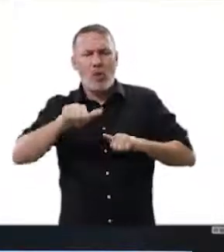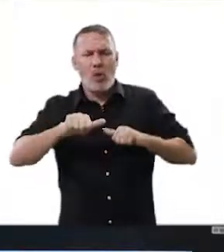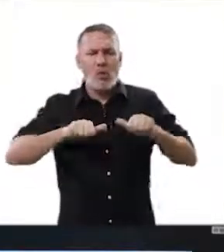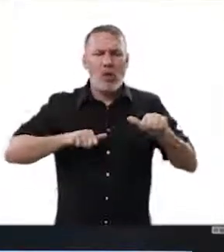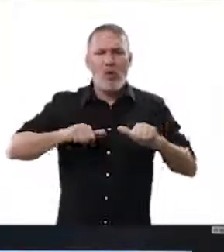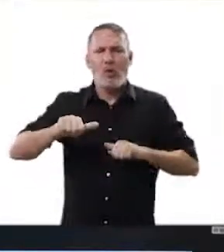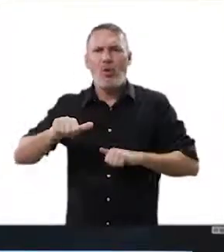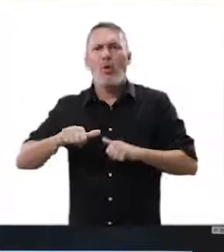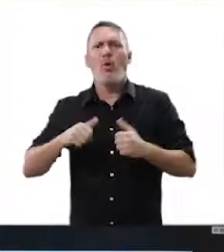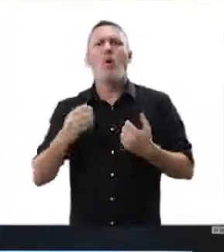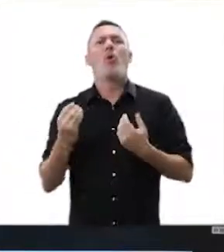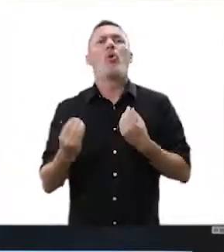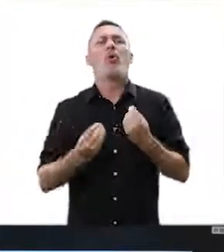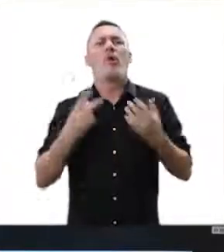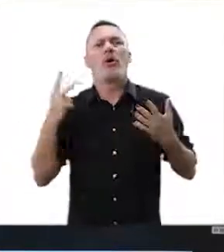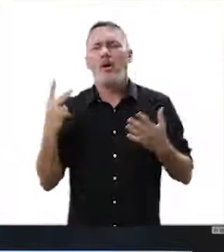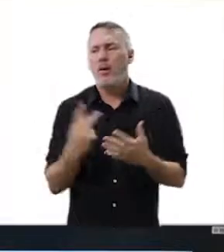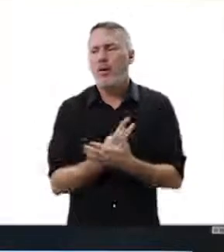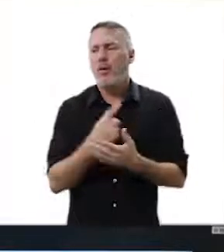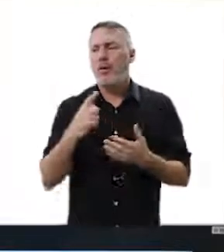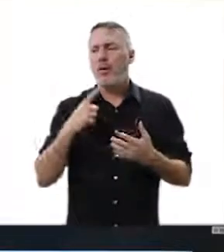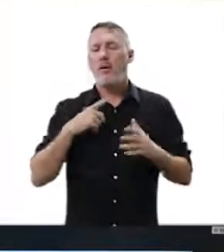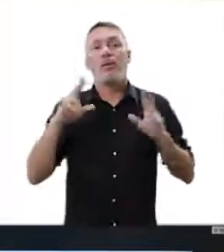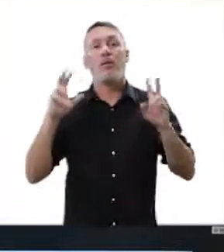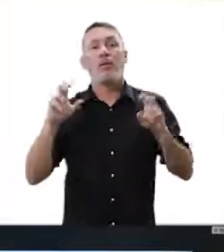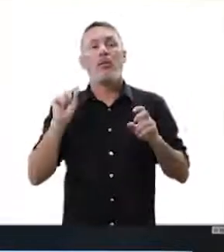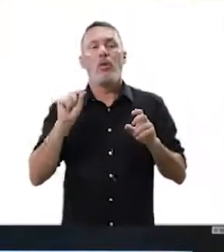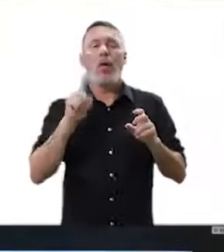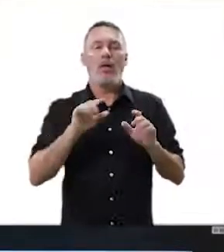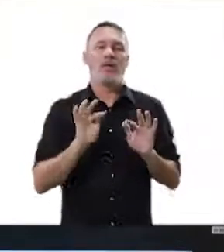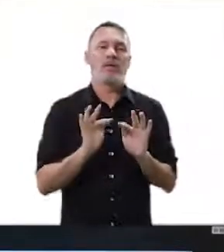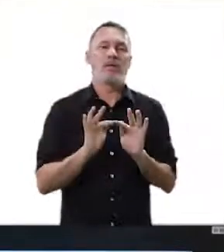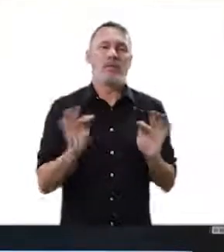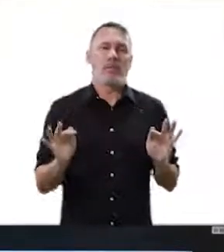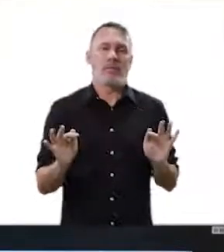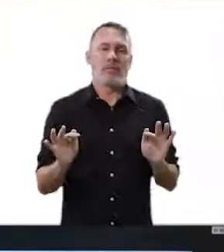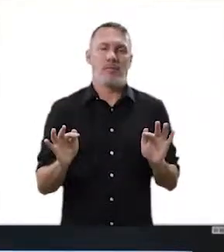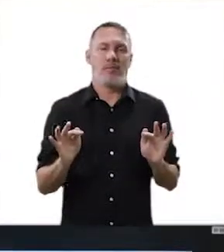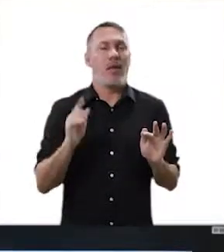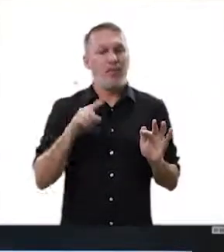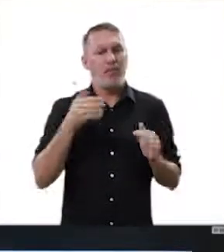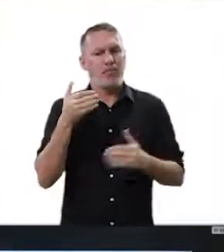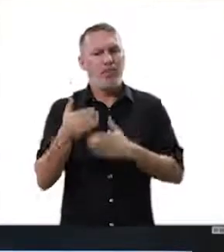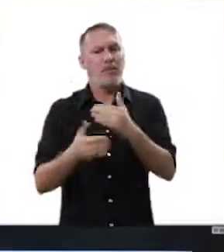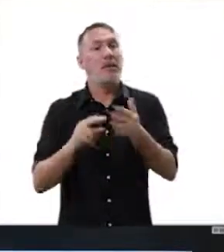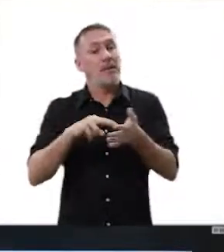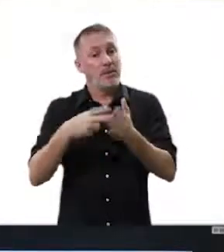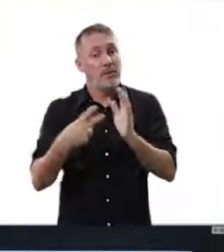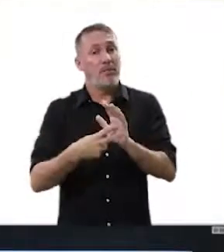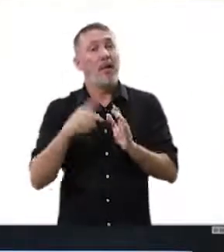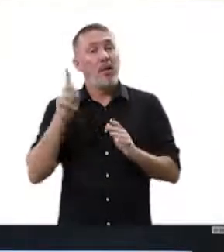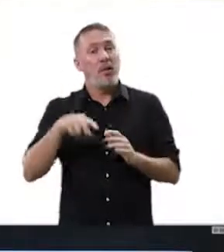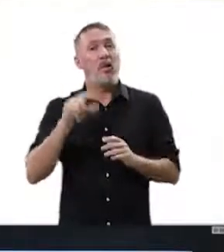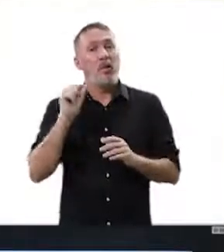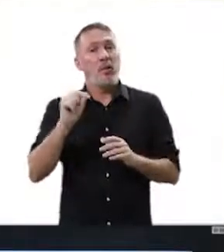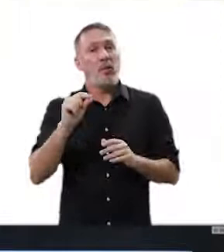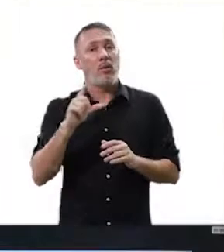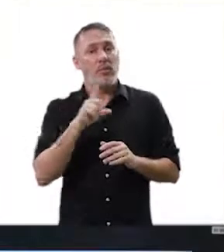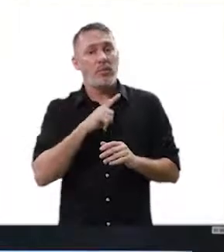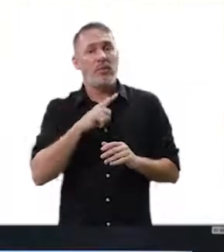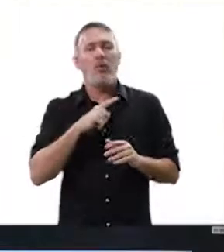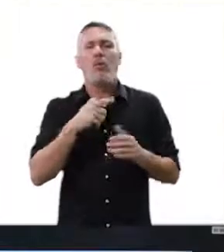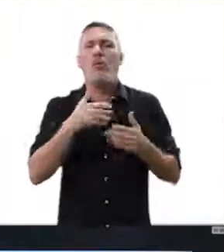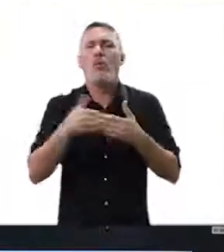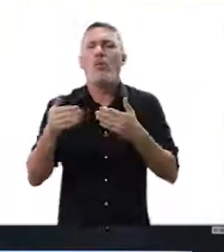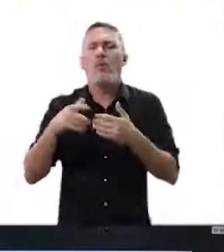de substâncias que são consideradas como soluto, então são substâncias pequenas, como gás